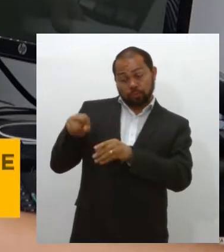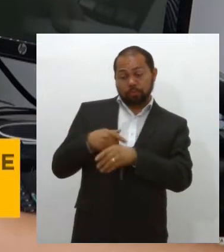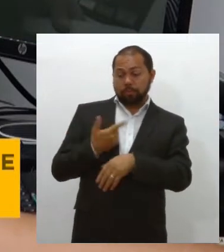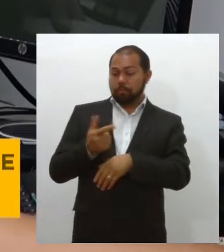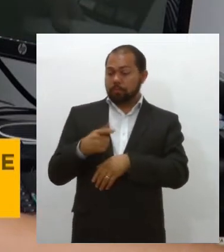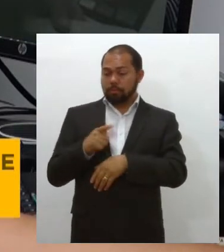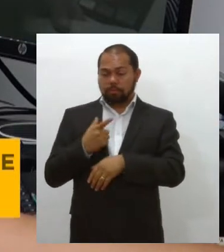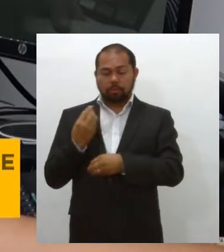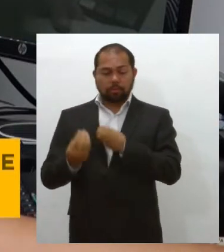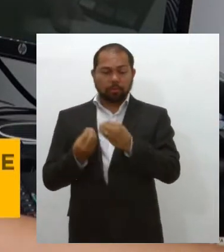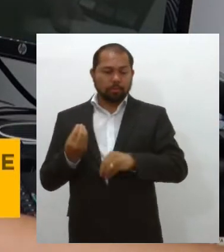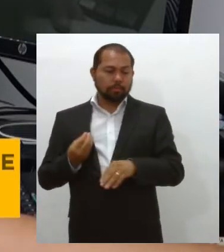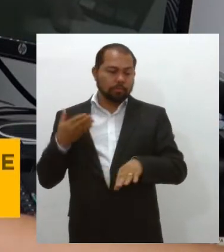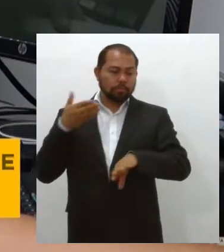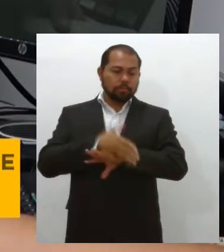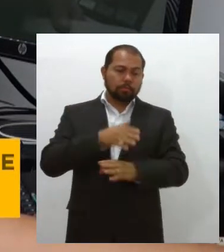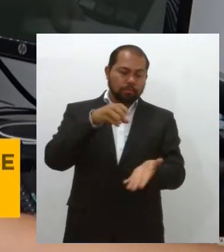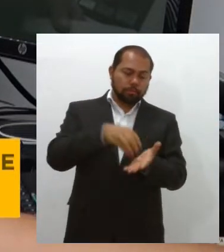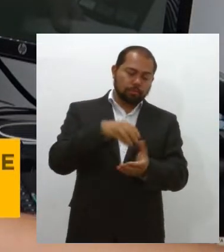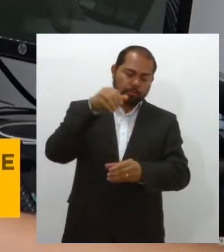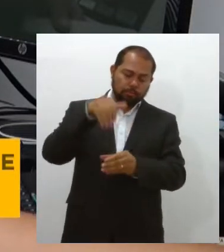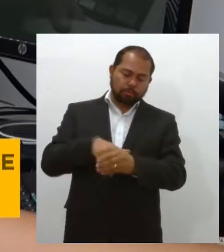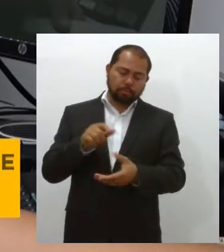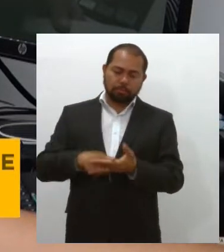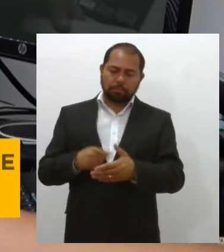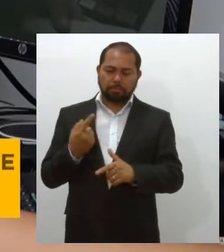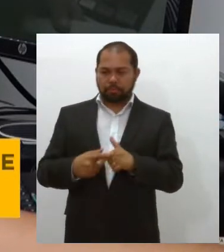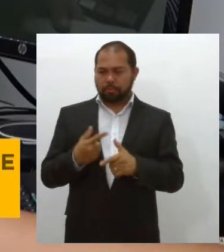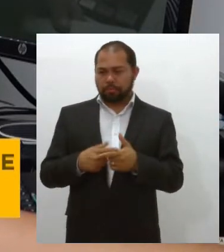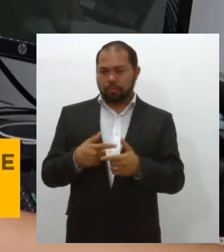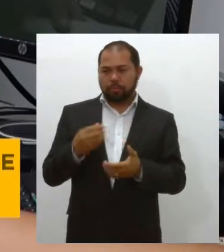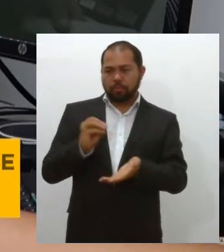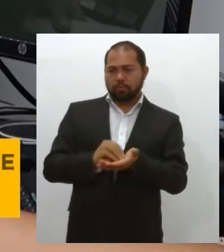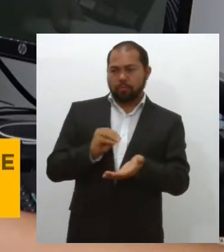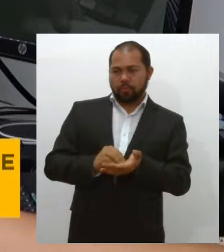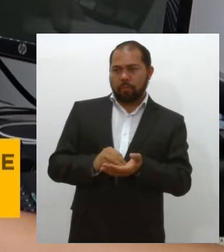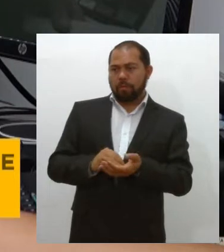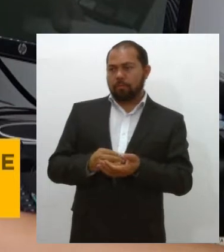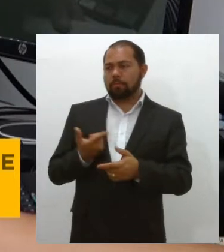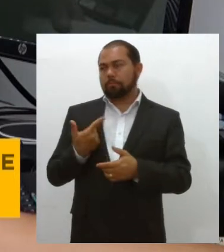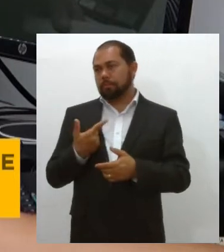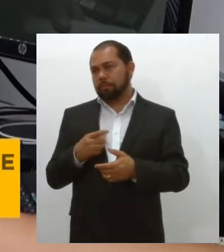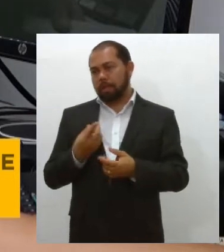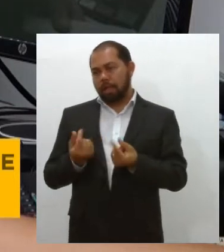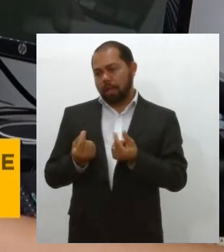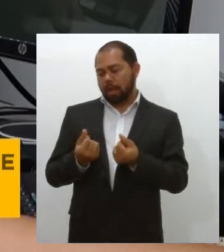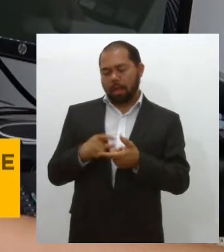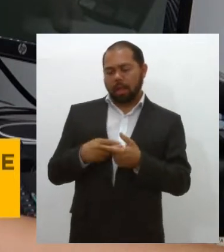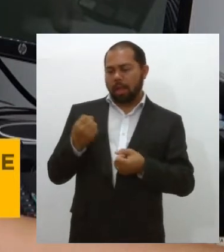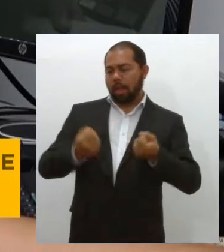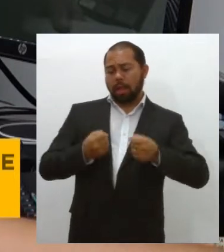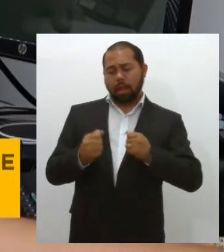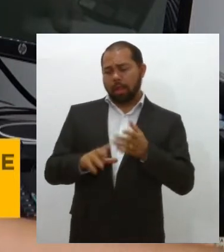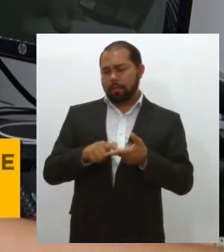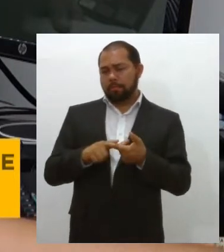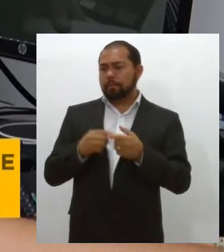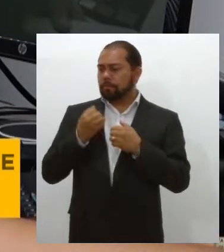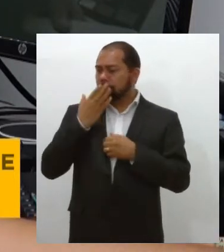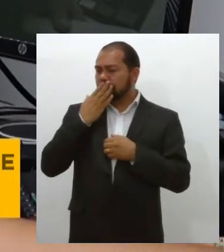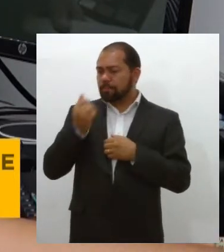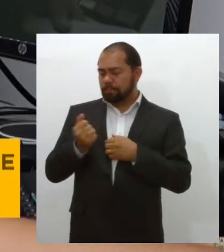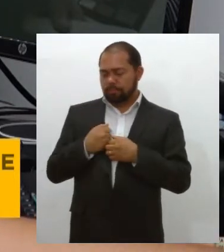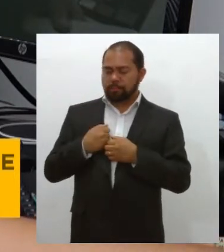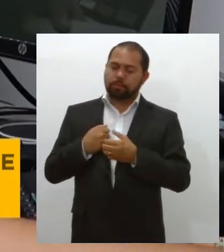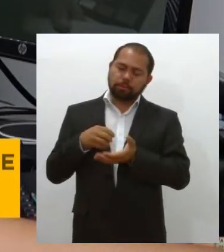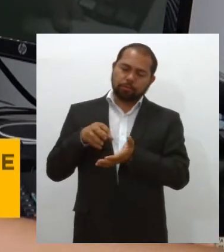se dirigir à sessão eleitoral por conta de falta de meios próprios, poderá solicitar o transporte. Isso